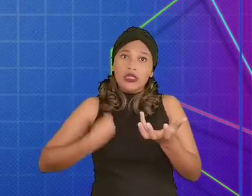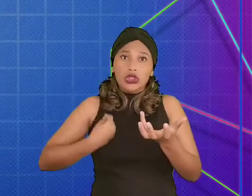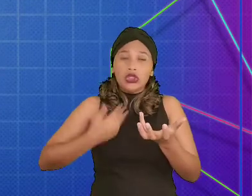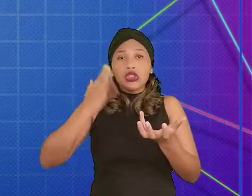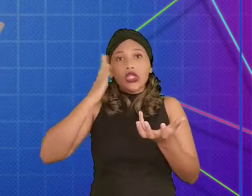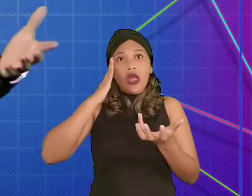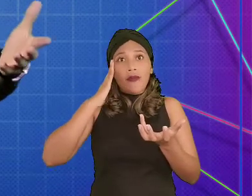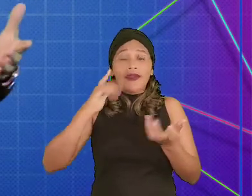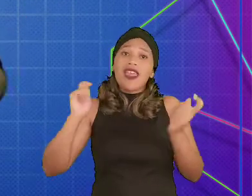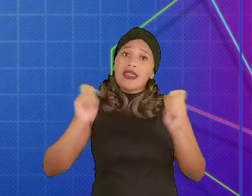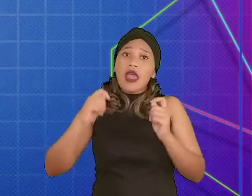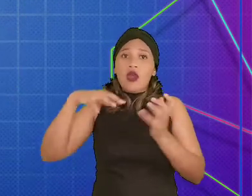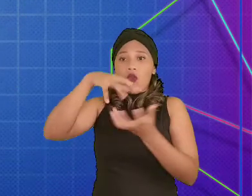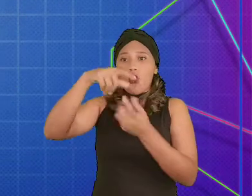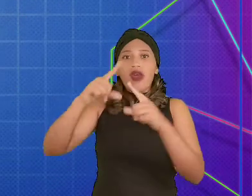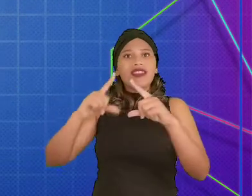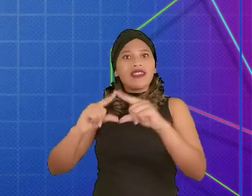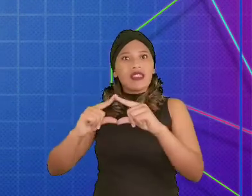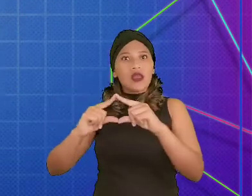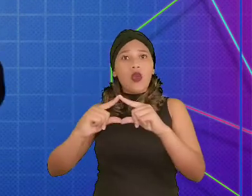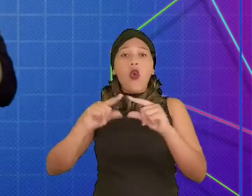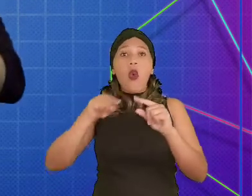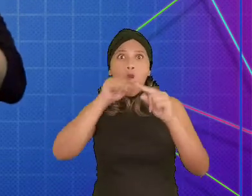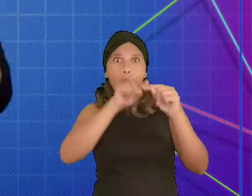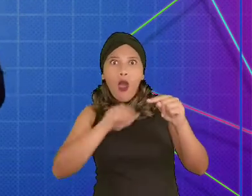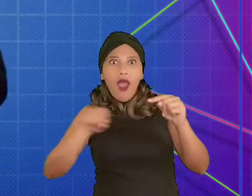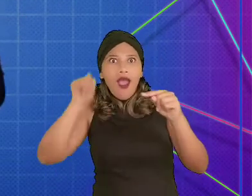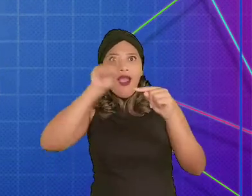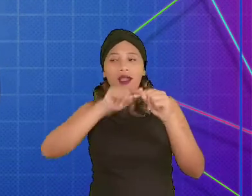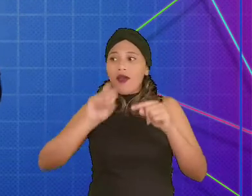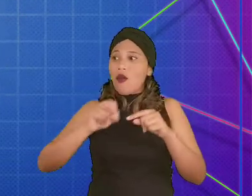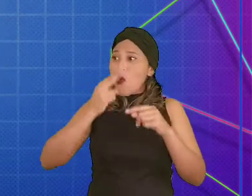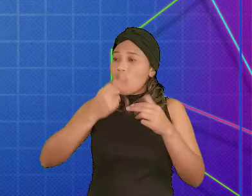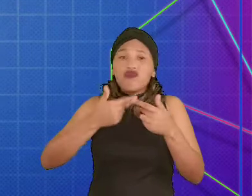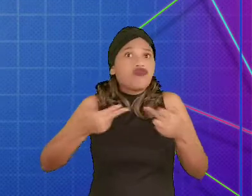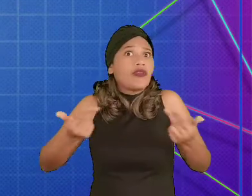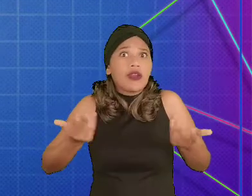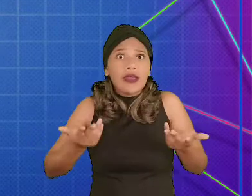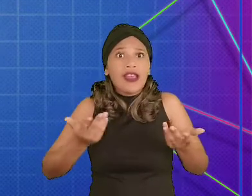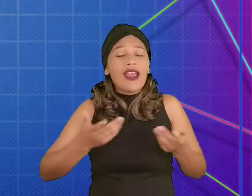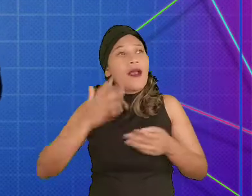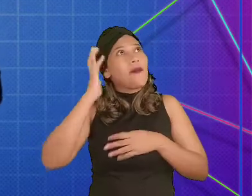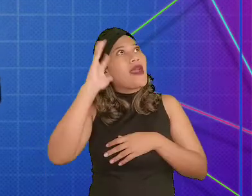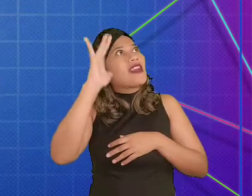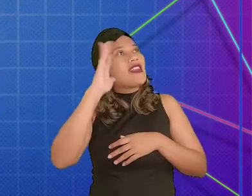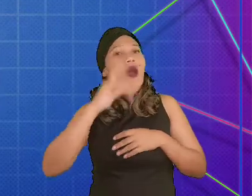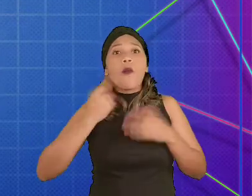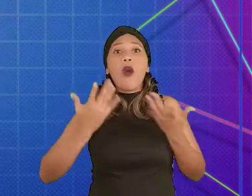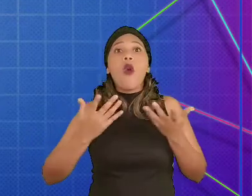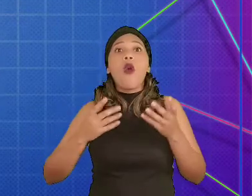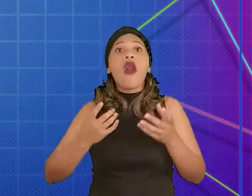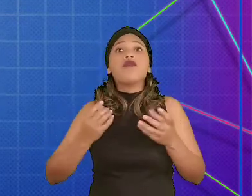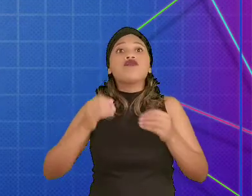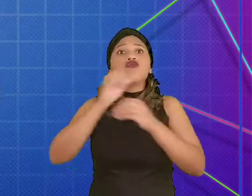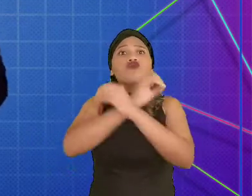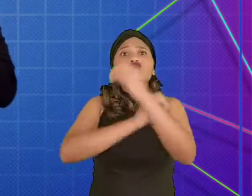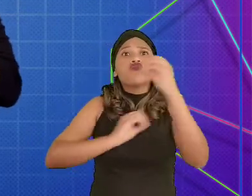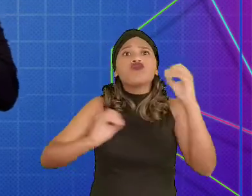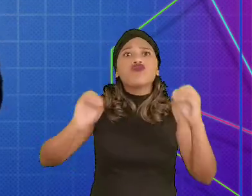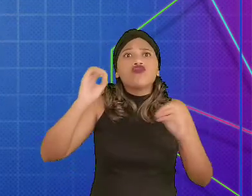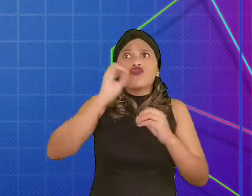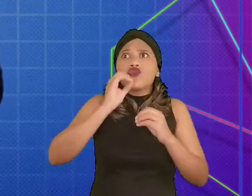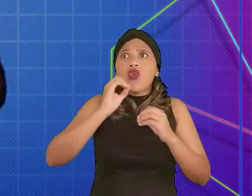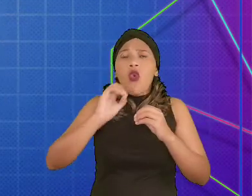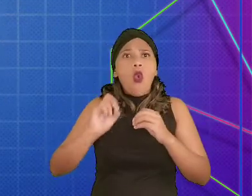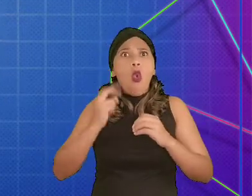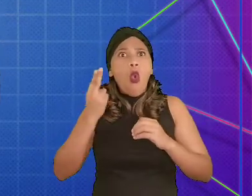Seu mundo pode ser triangular, ou um anel, ou até mesmo uma grande nave. E ainda assim, pense também na posição do mundo. Em que